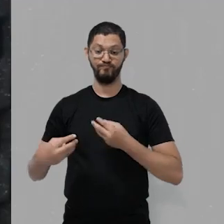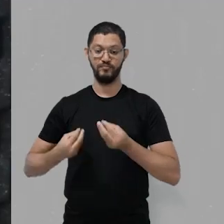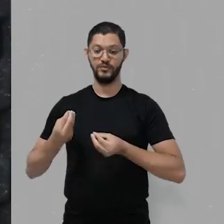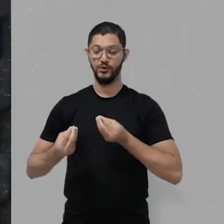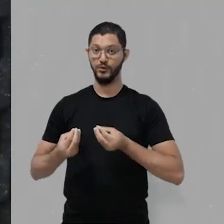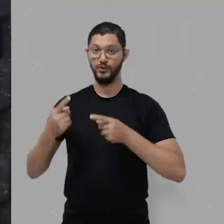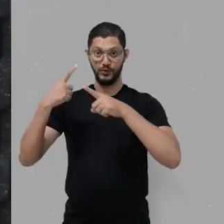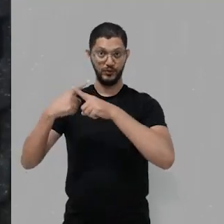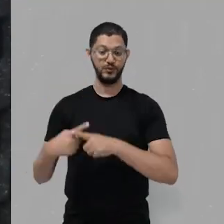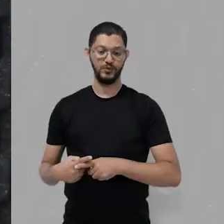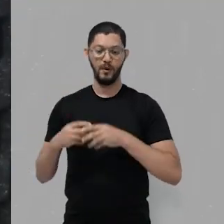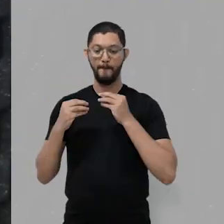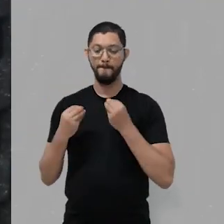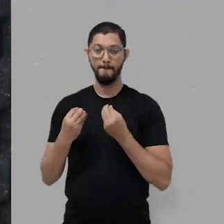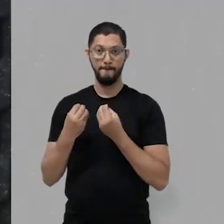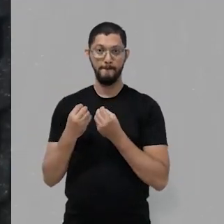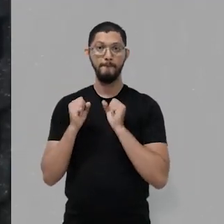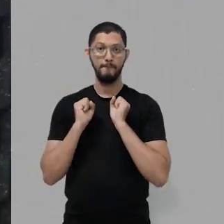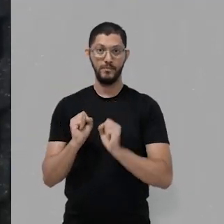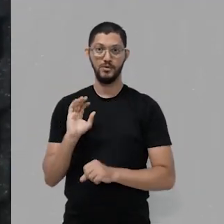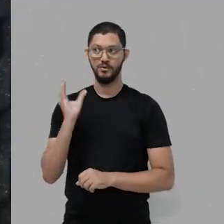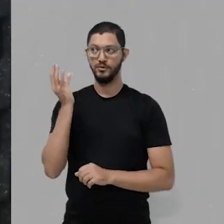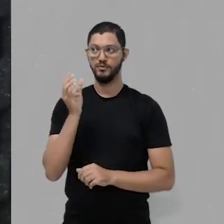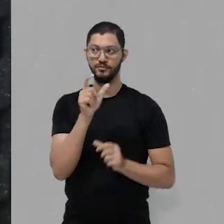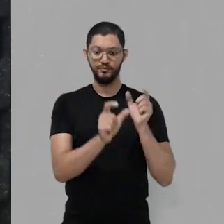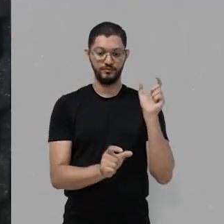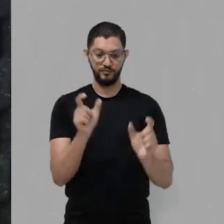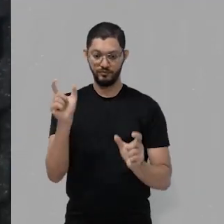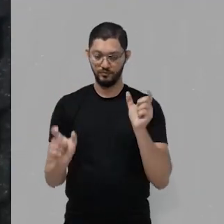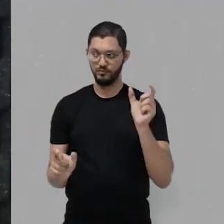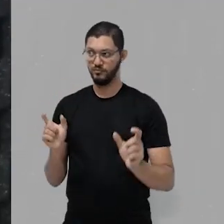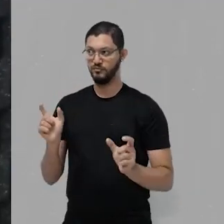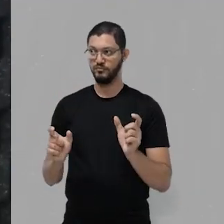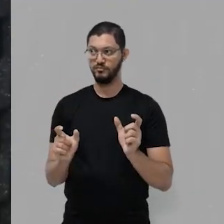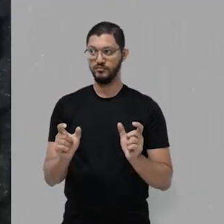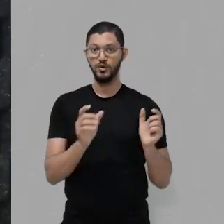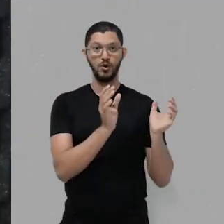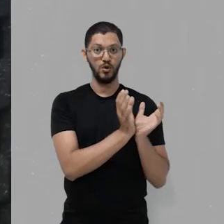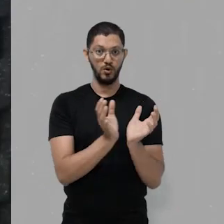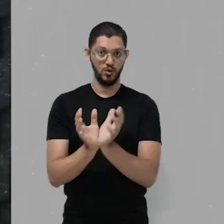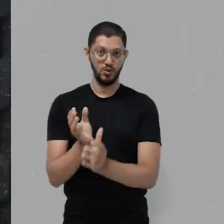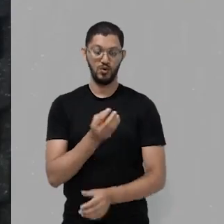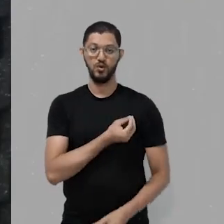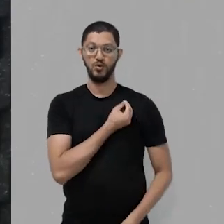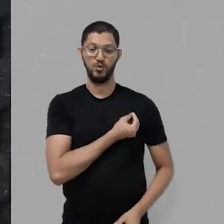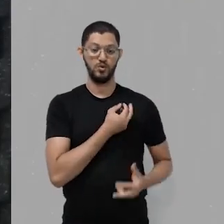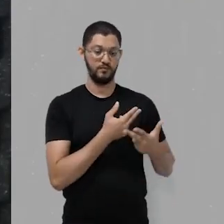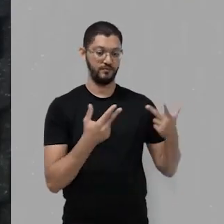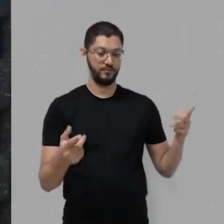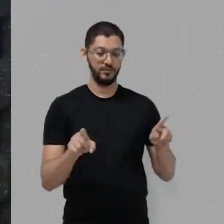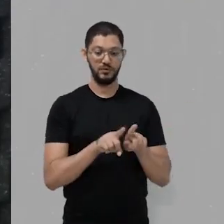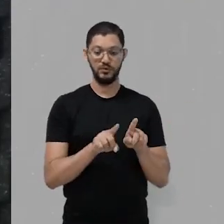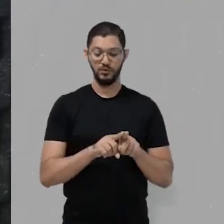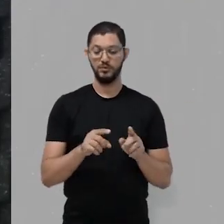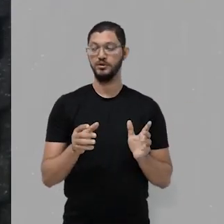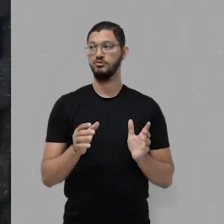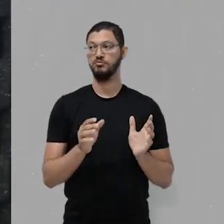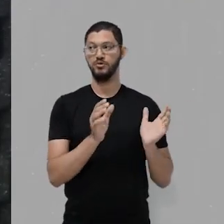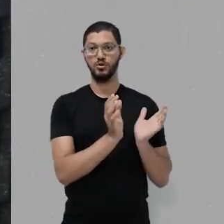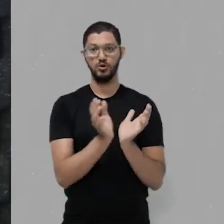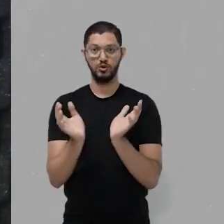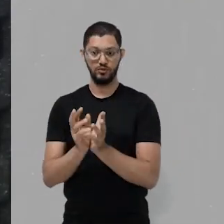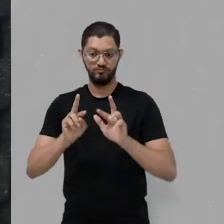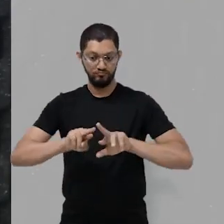essa competição pode ocorrer entre os indivíduos da mesma espécie ou entre os indivíduos